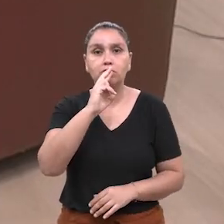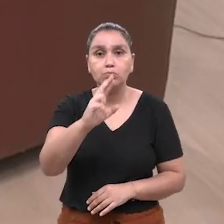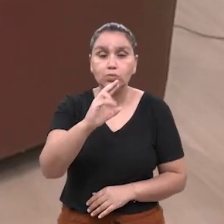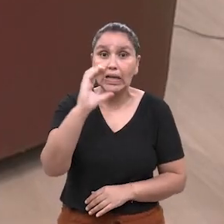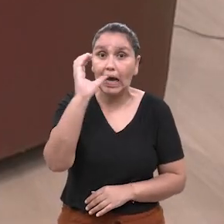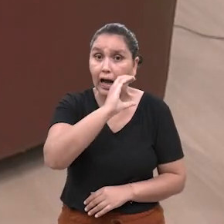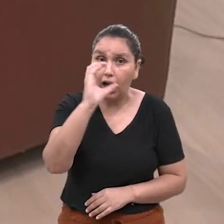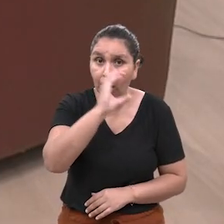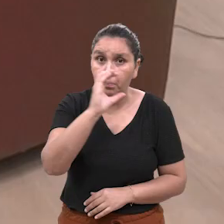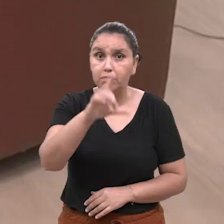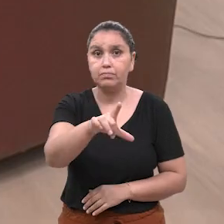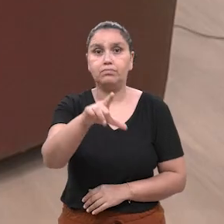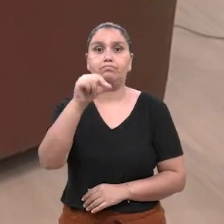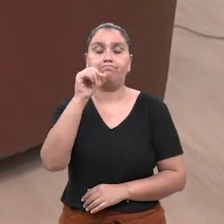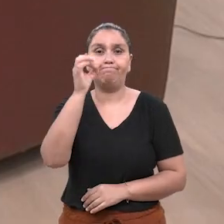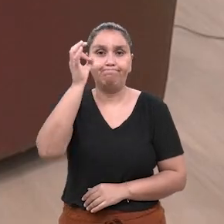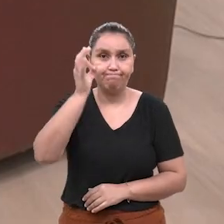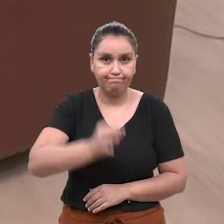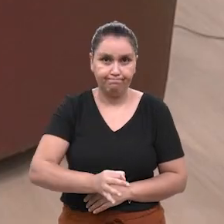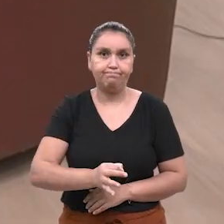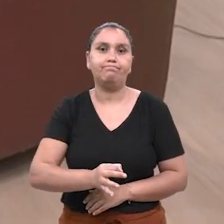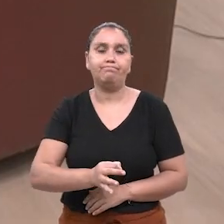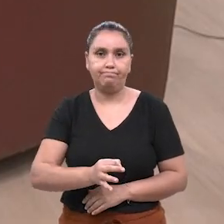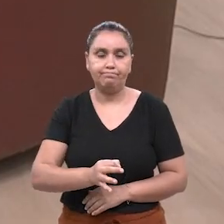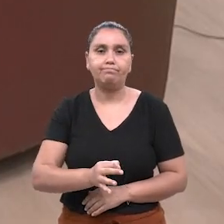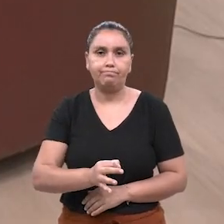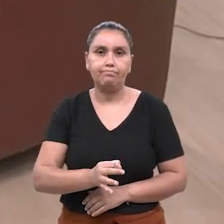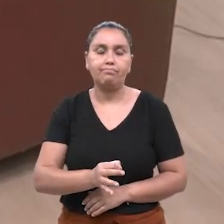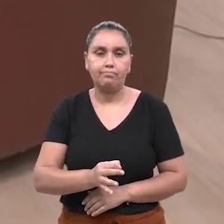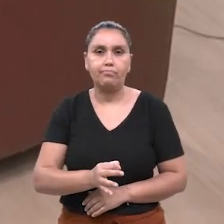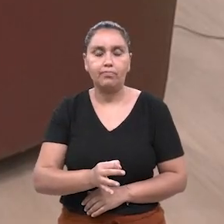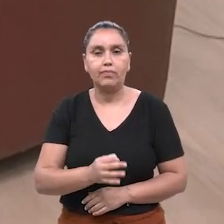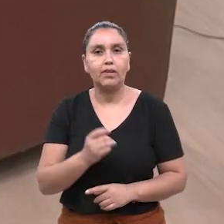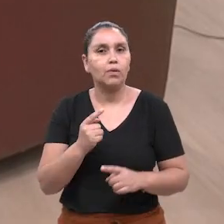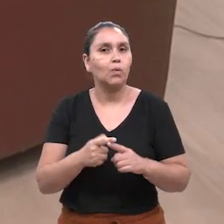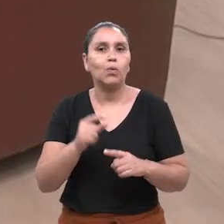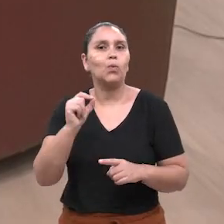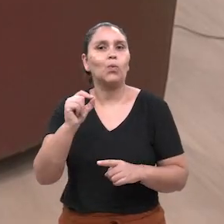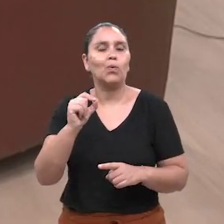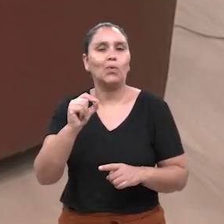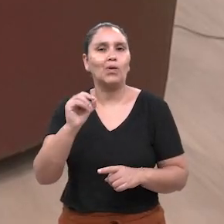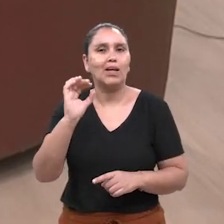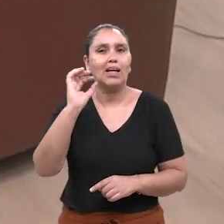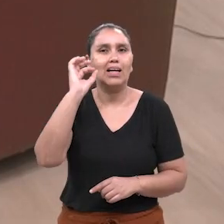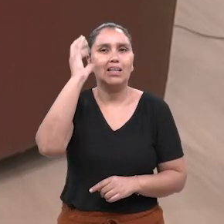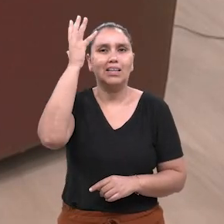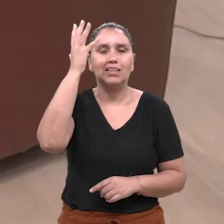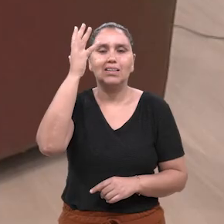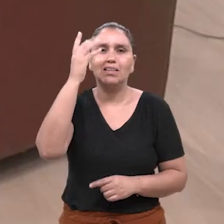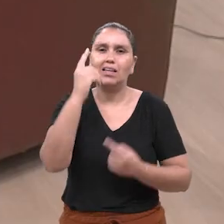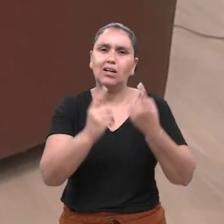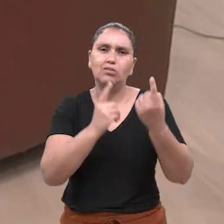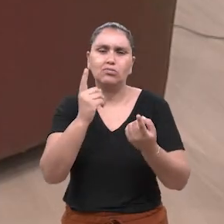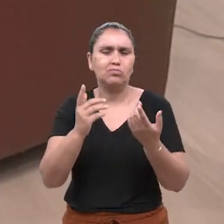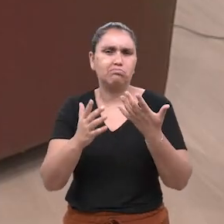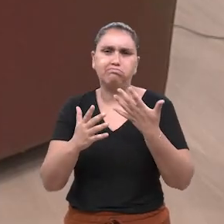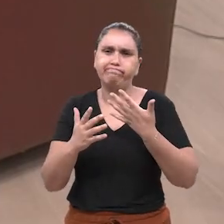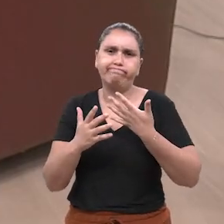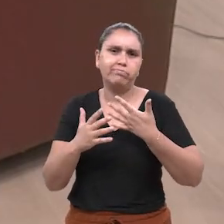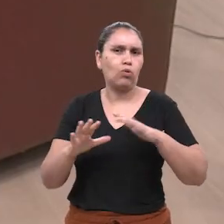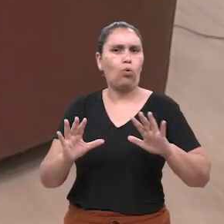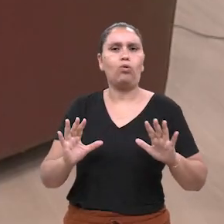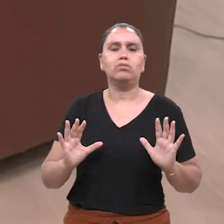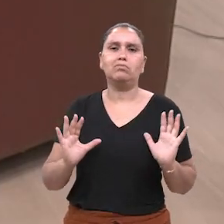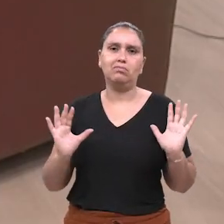preciso agir daquela forma. Né? A gente não pode, porque as decisões, quando elas são tomadas, elas não agradam todo